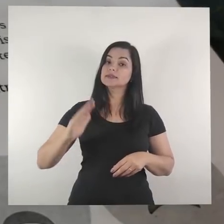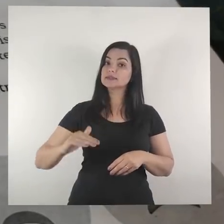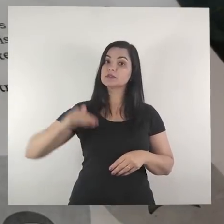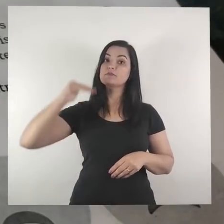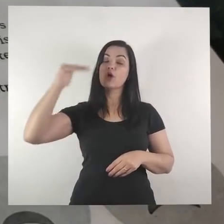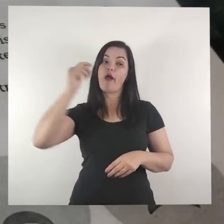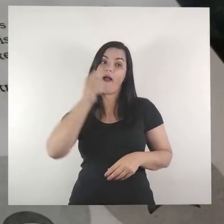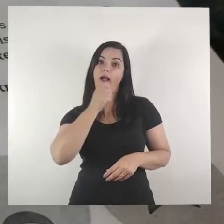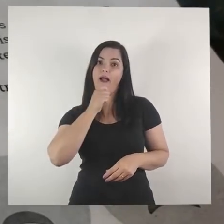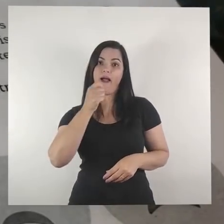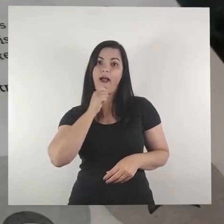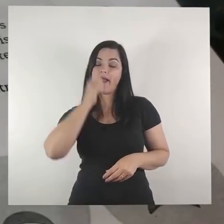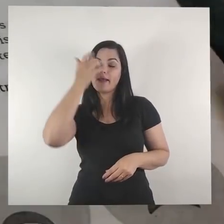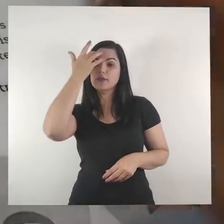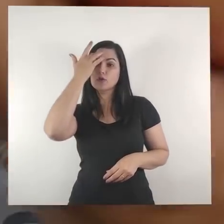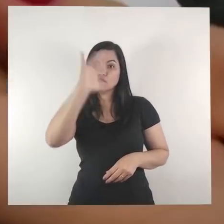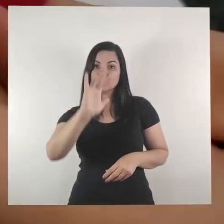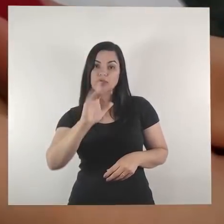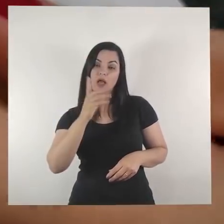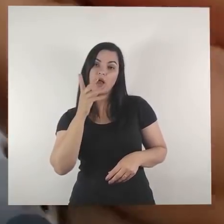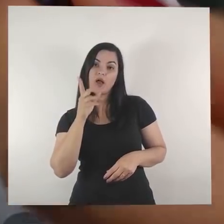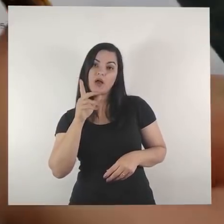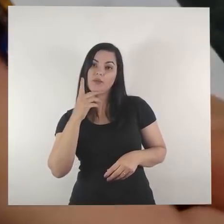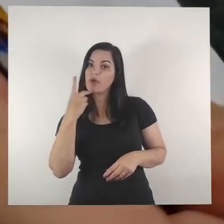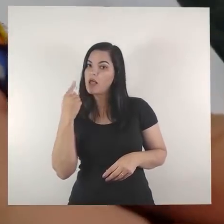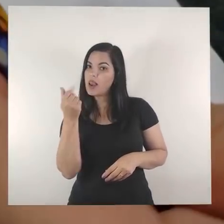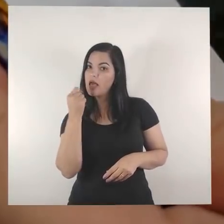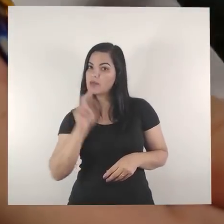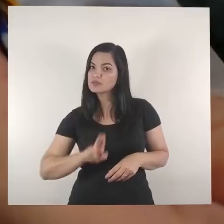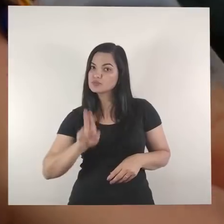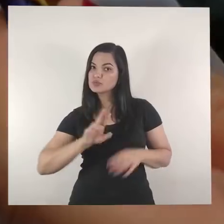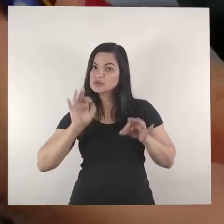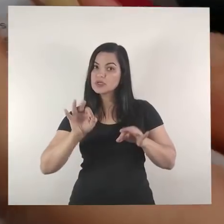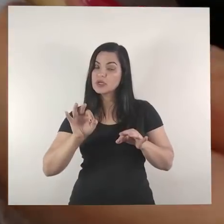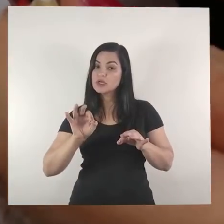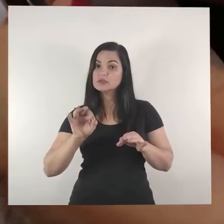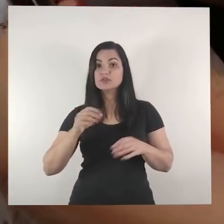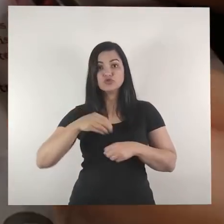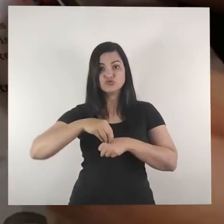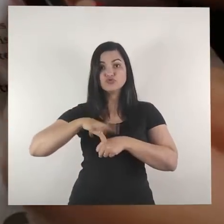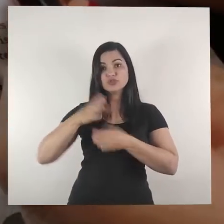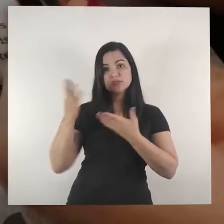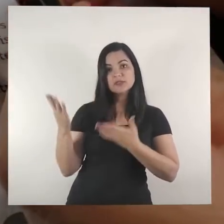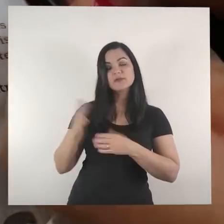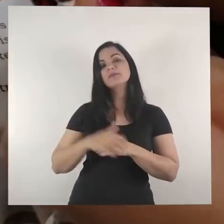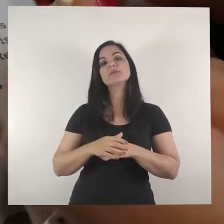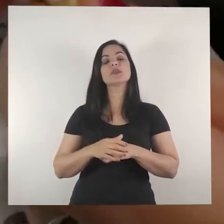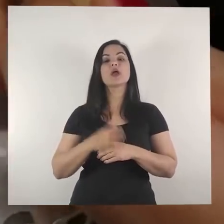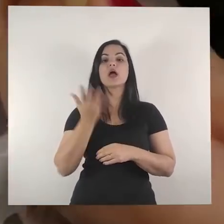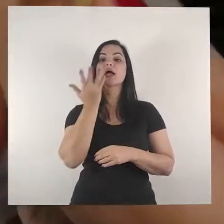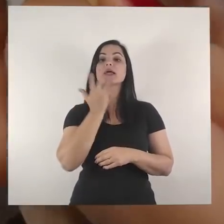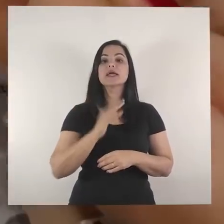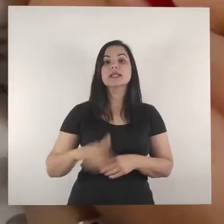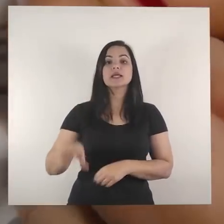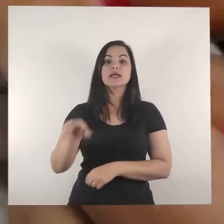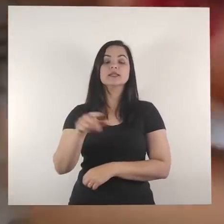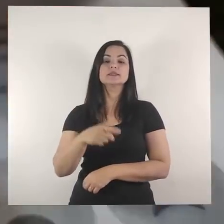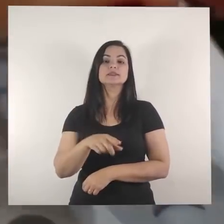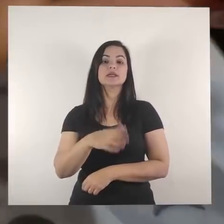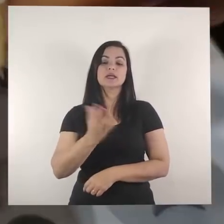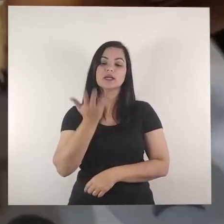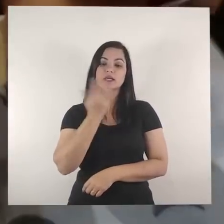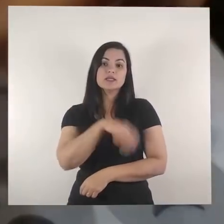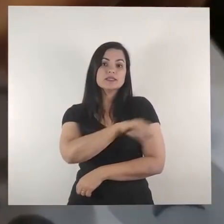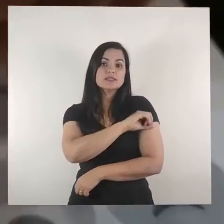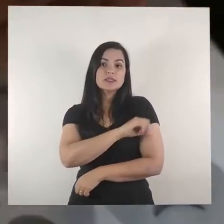pegando o lápis corretamente, eu tenho uma dica muito legal. Só colocar um pregador aqui no lápis, aí para as crianças do estágio 2. Aí a criança